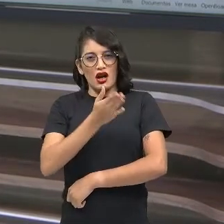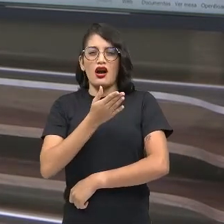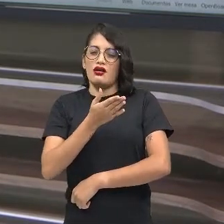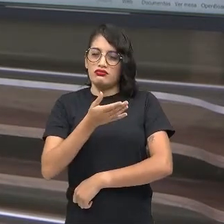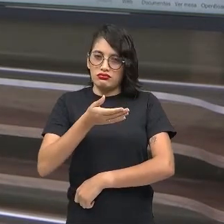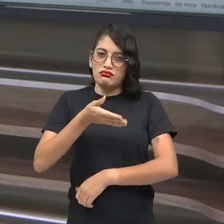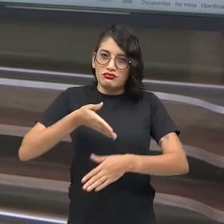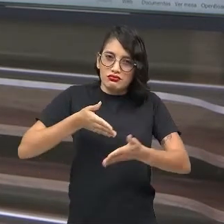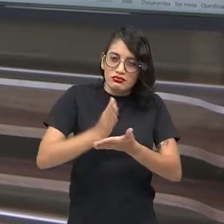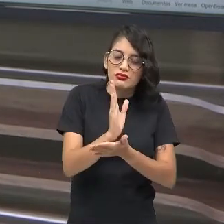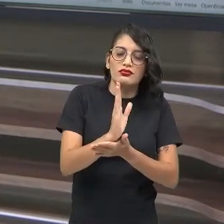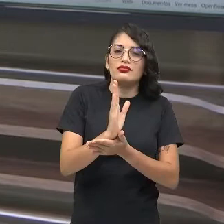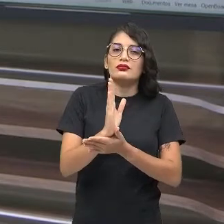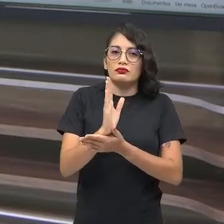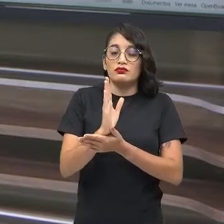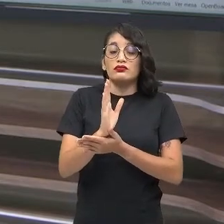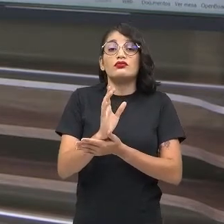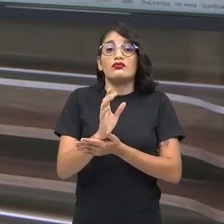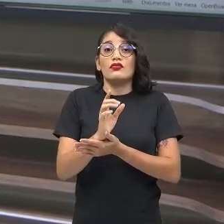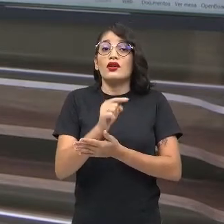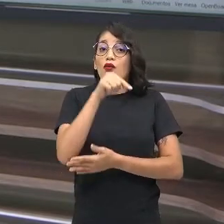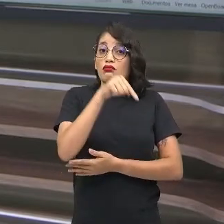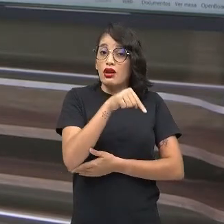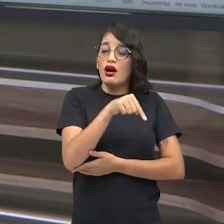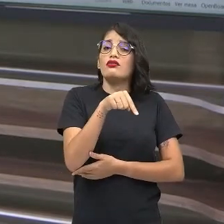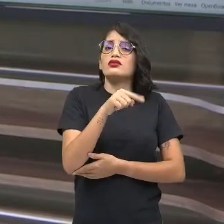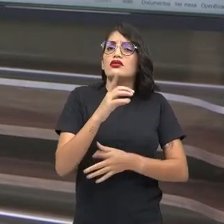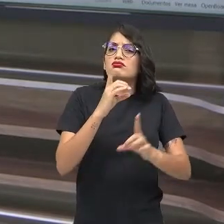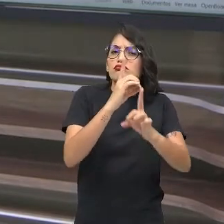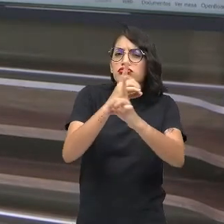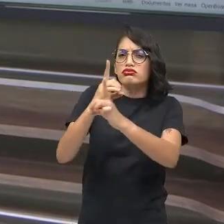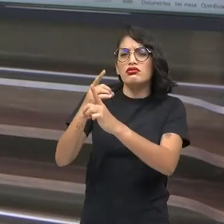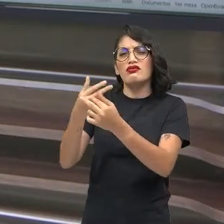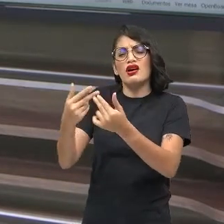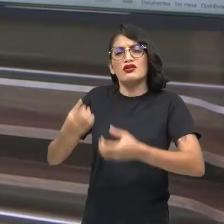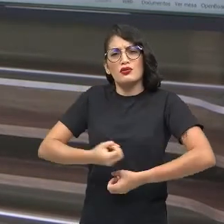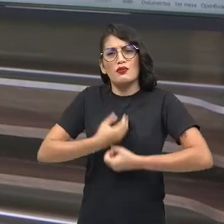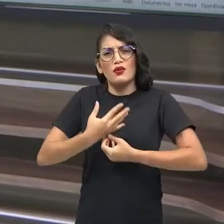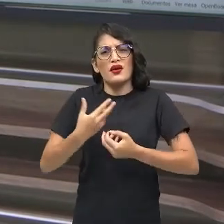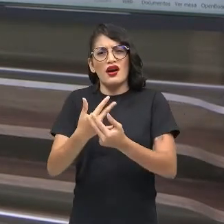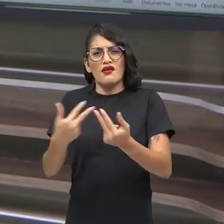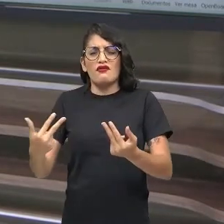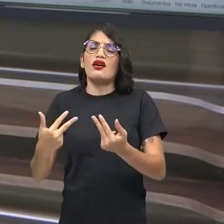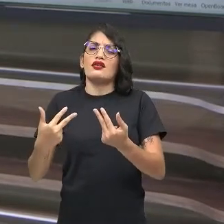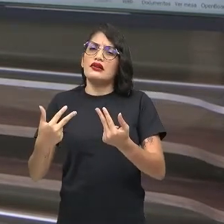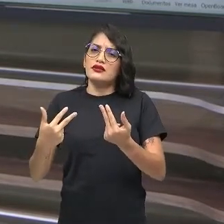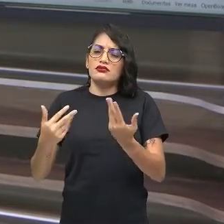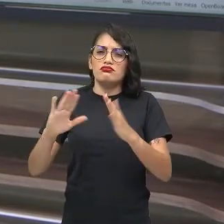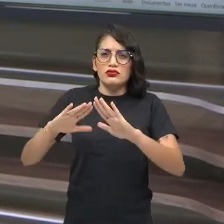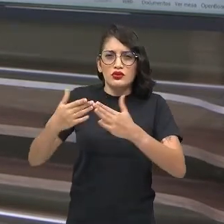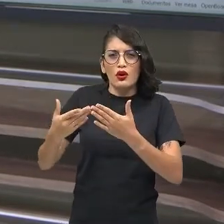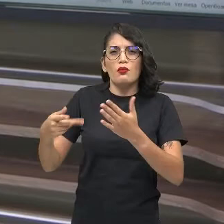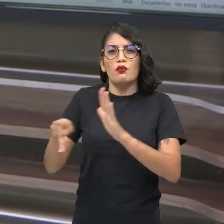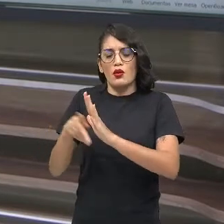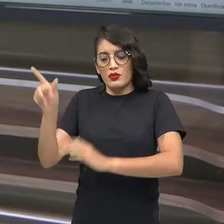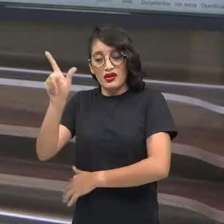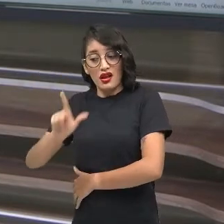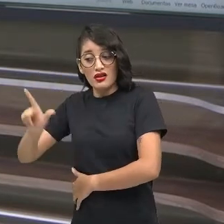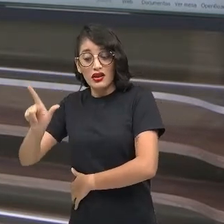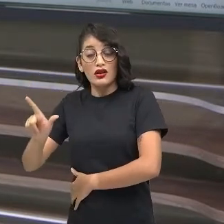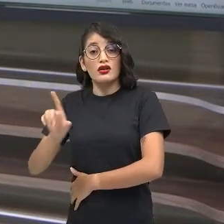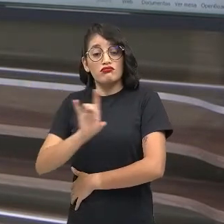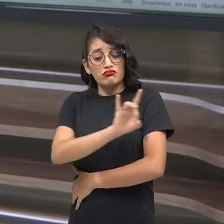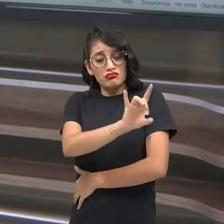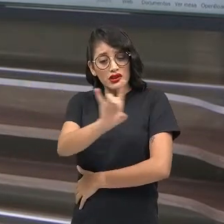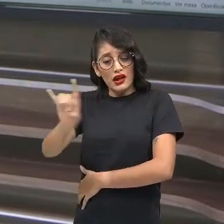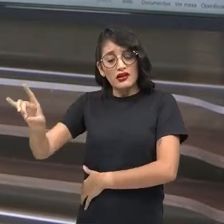pouco. E olha que interessante, lá você vai encontrar o poema em diversas escolas literárias e cada escola literária